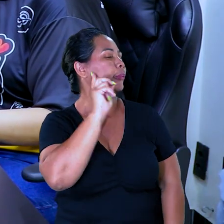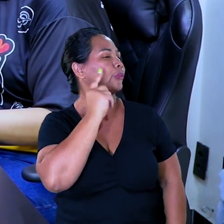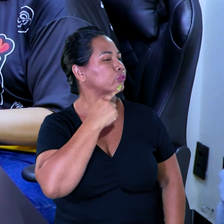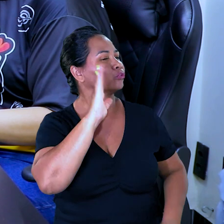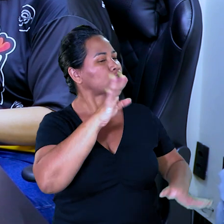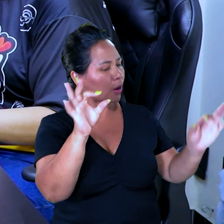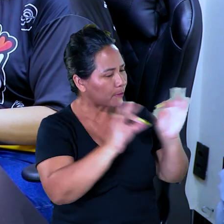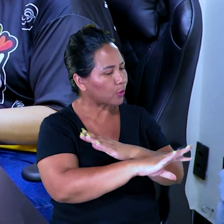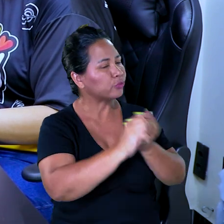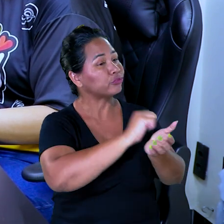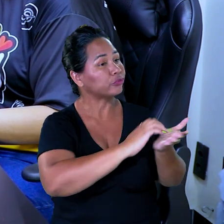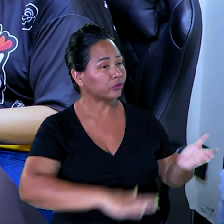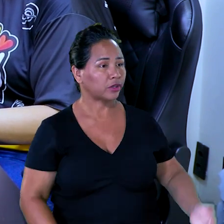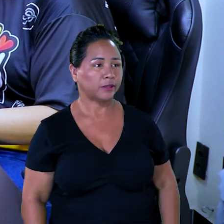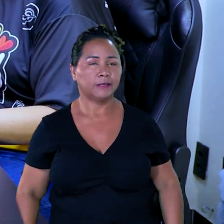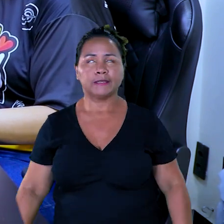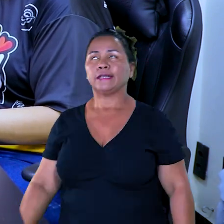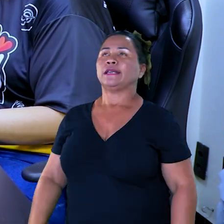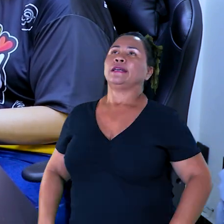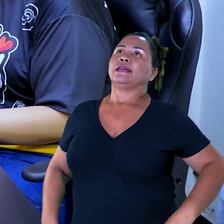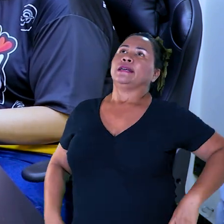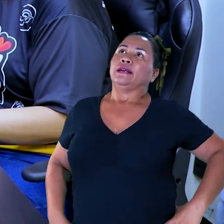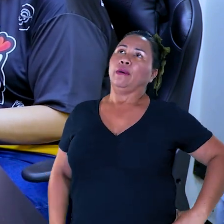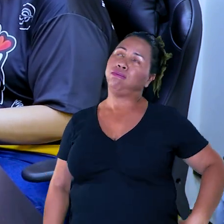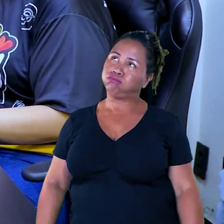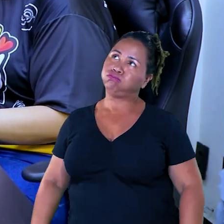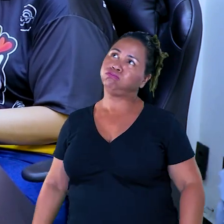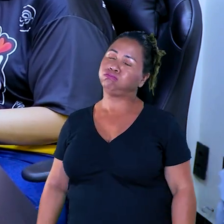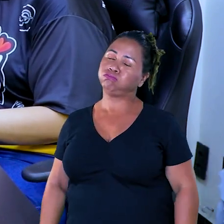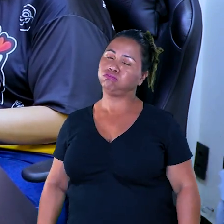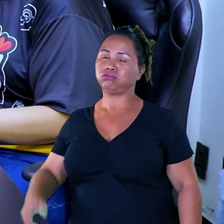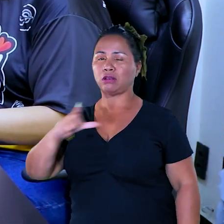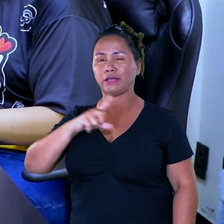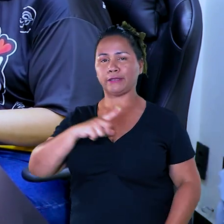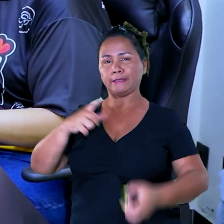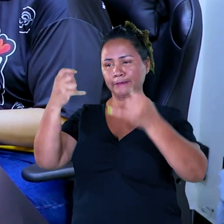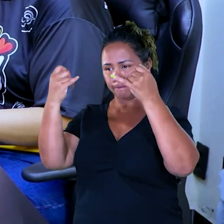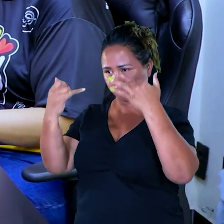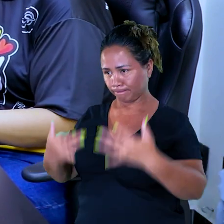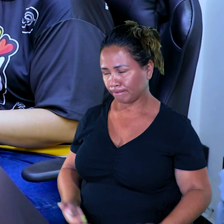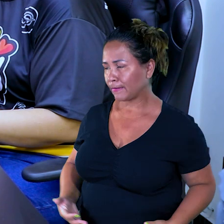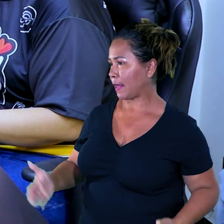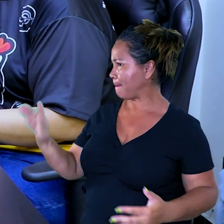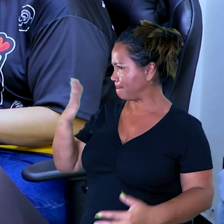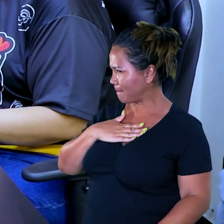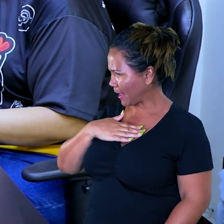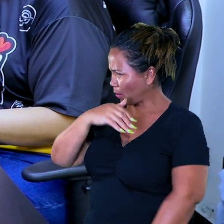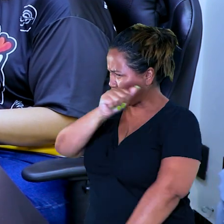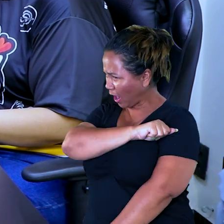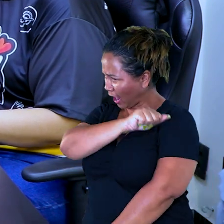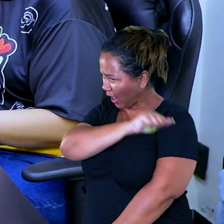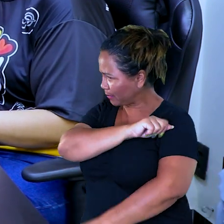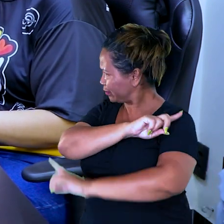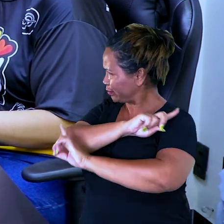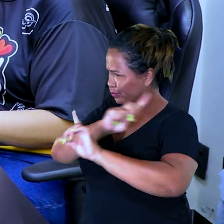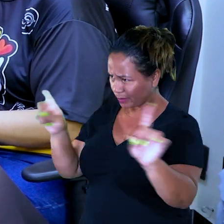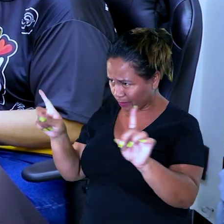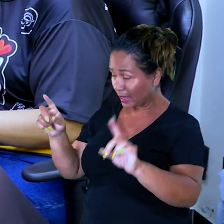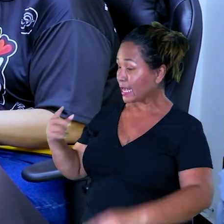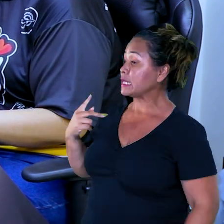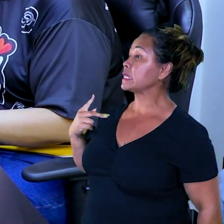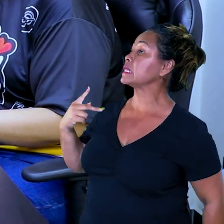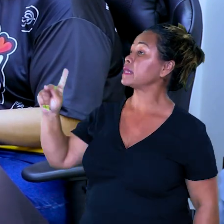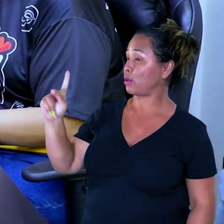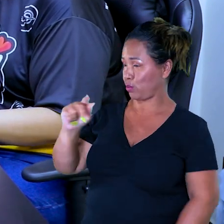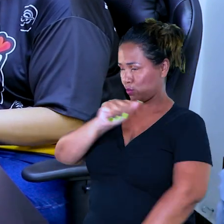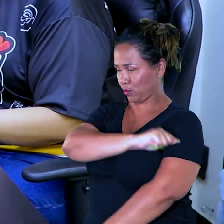não é, minha amiga? Porque a gente tem que explicar para esses professores regentes que não é meu aluno. E aí, quando não sabe do